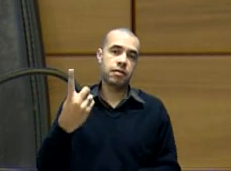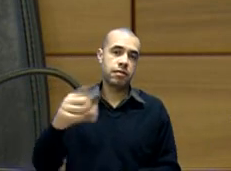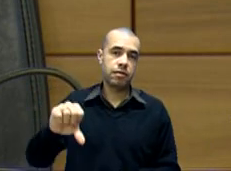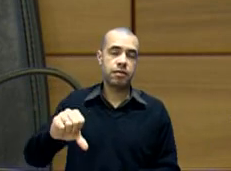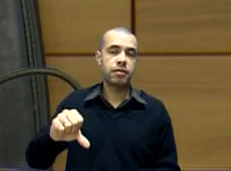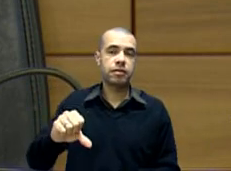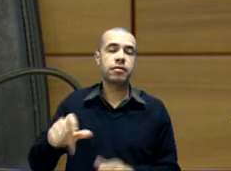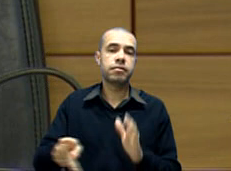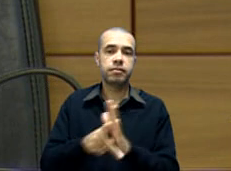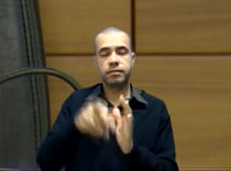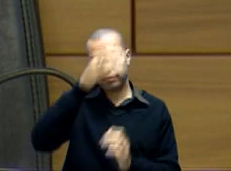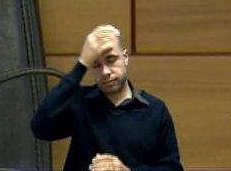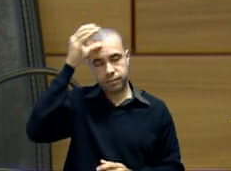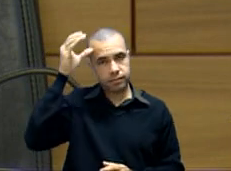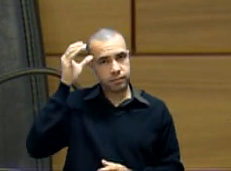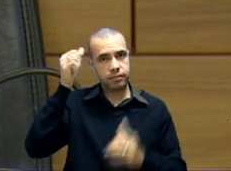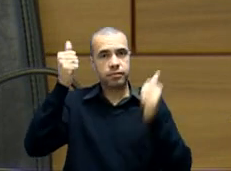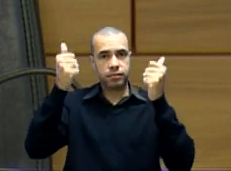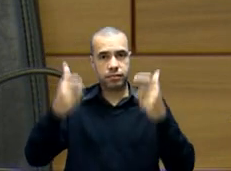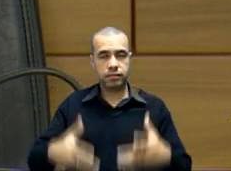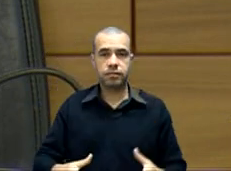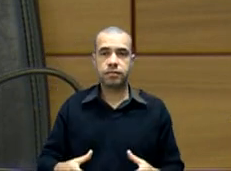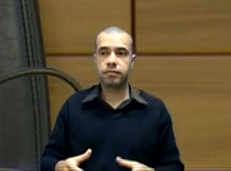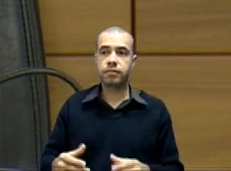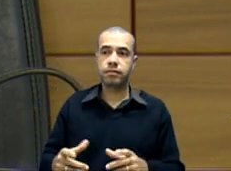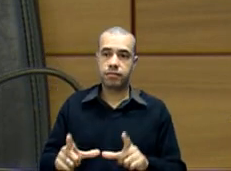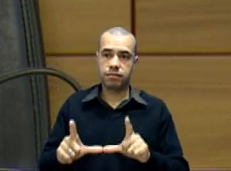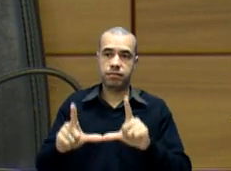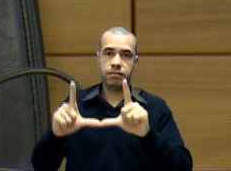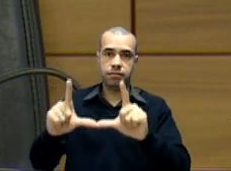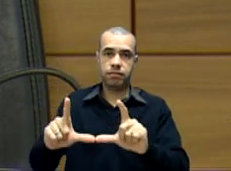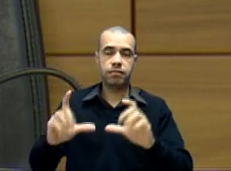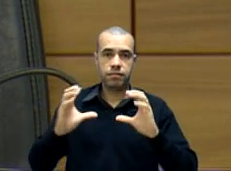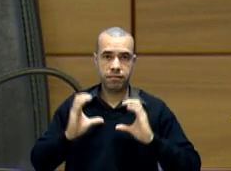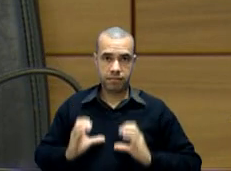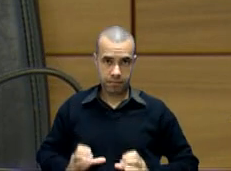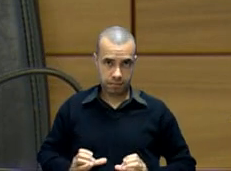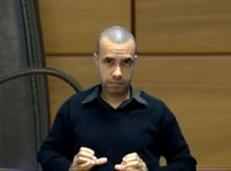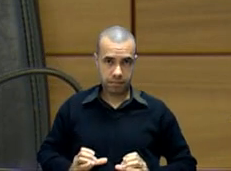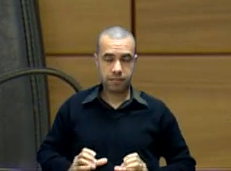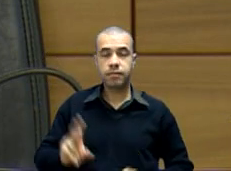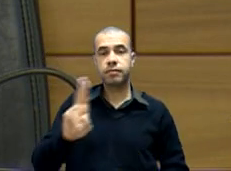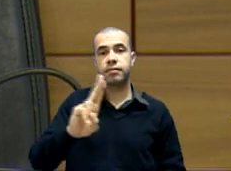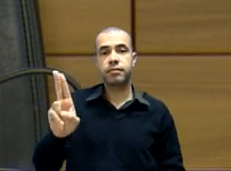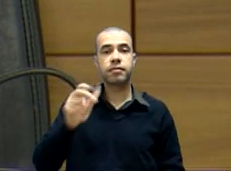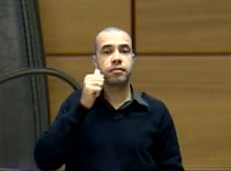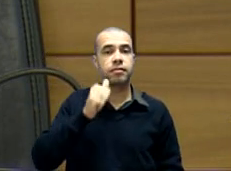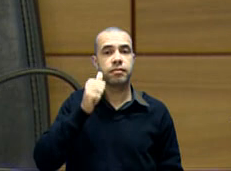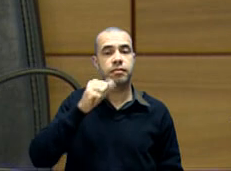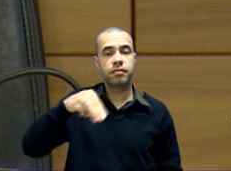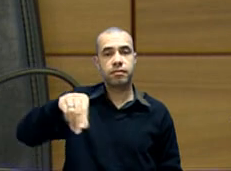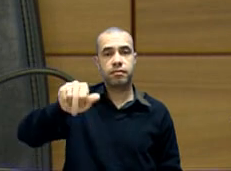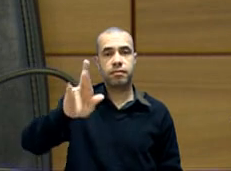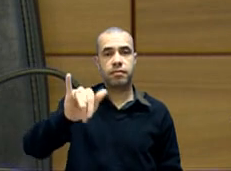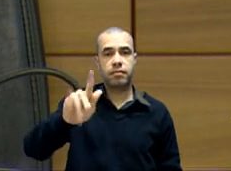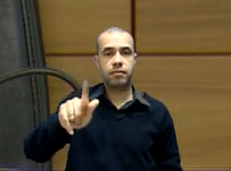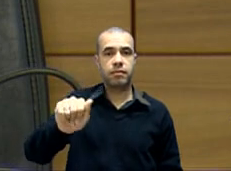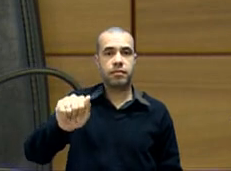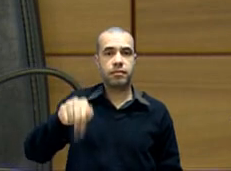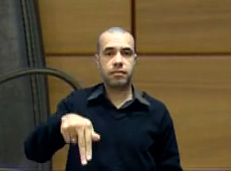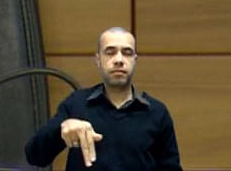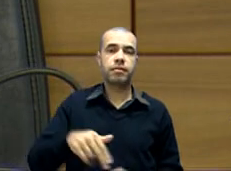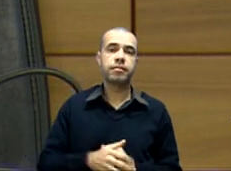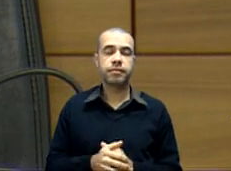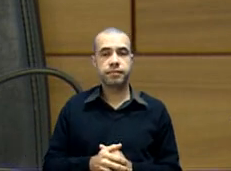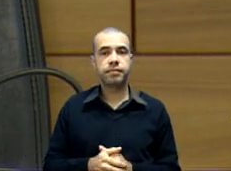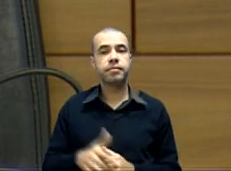de Almeida dispõe sobre a concessão de título de cidadã sorocabana à ilustríssima senhora Miriam Zaccarelli. Projeto de